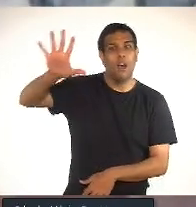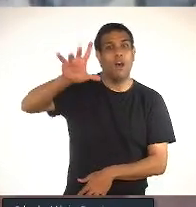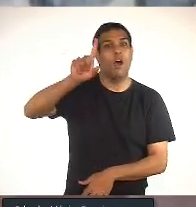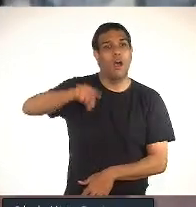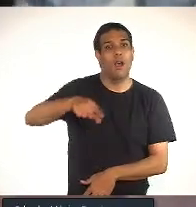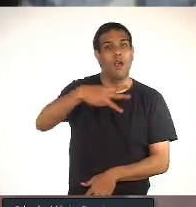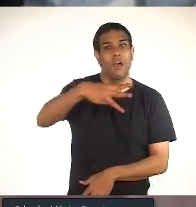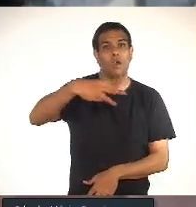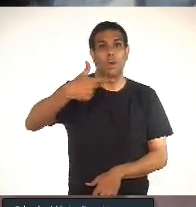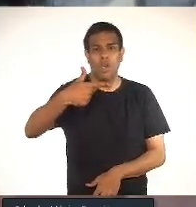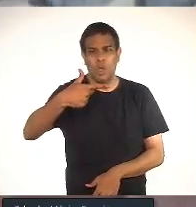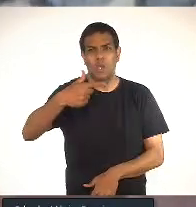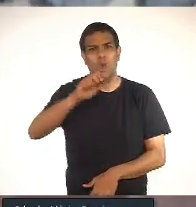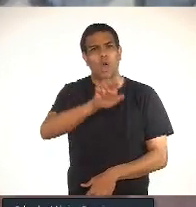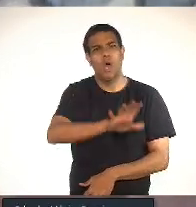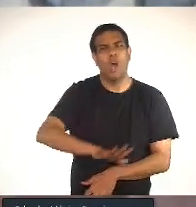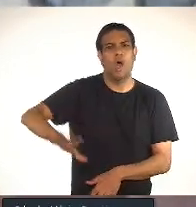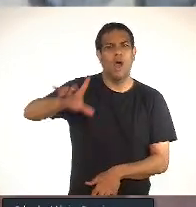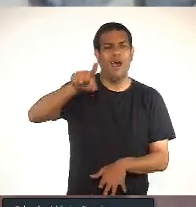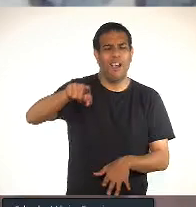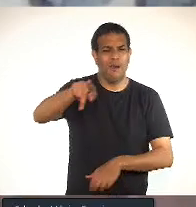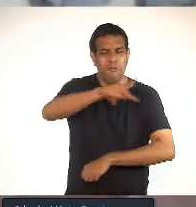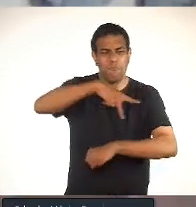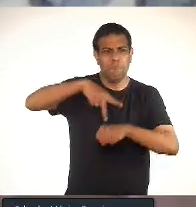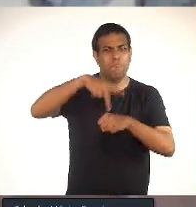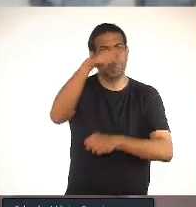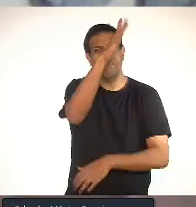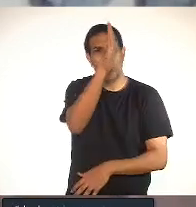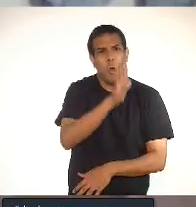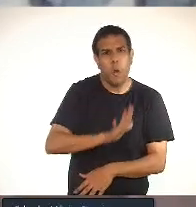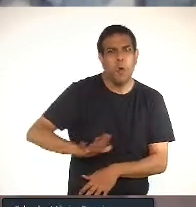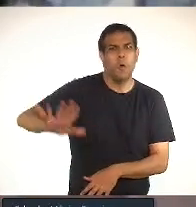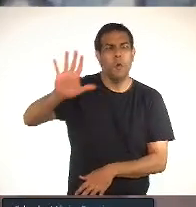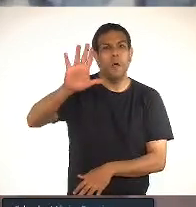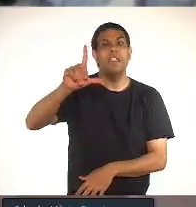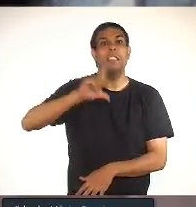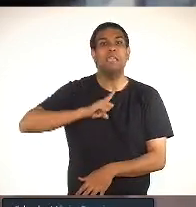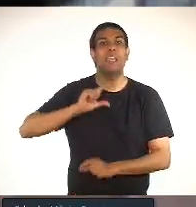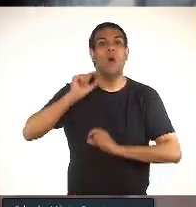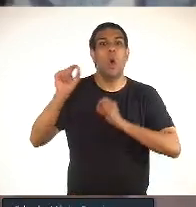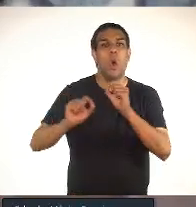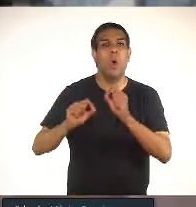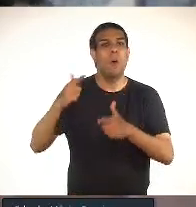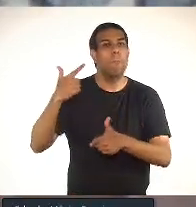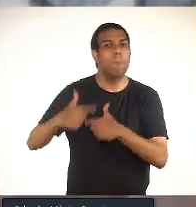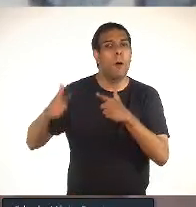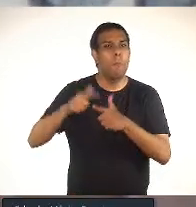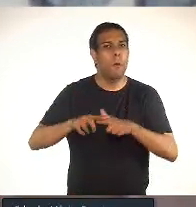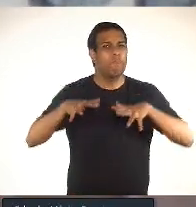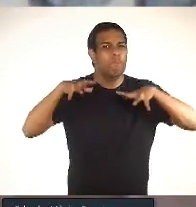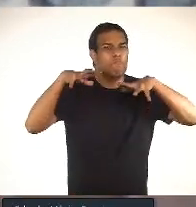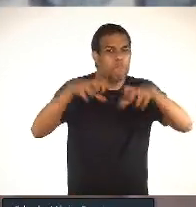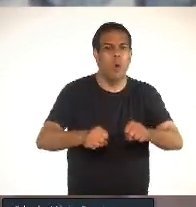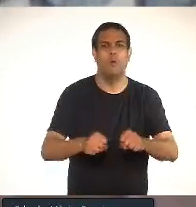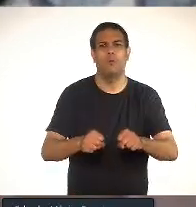36% africana. Esse é o país que nasce da violentação, da brutalização dos corpos negros,